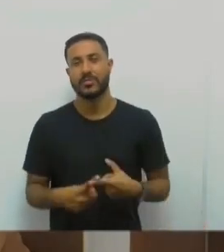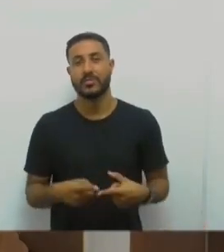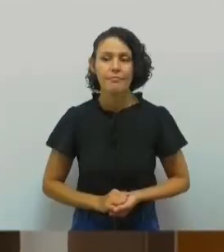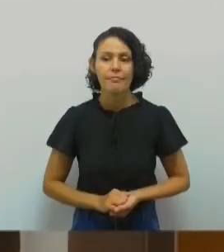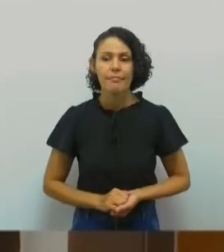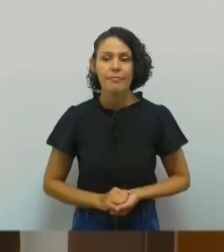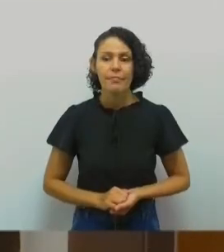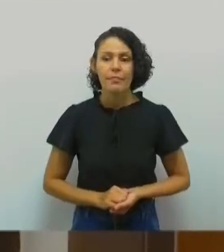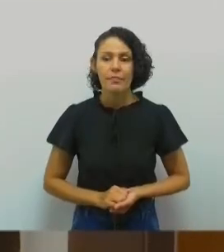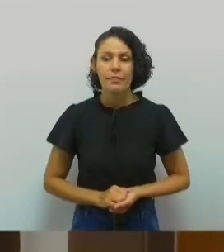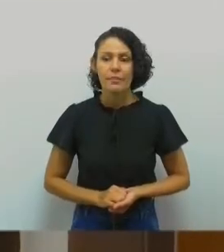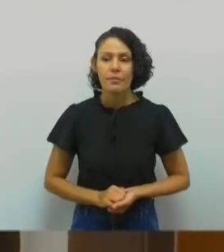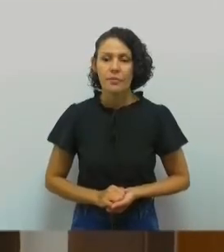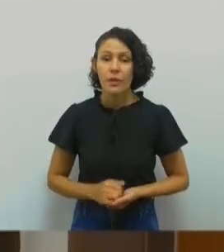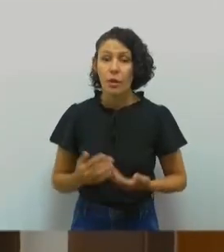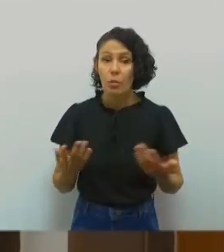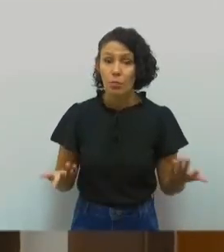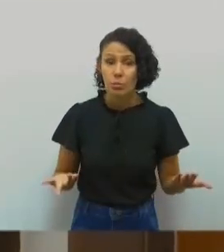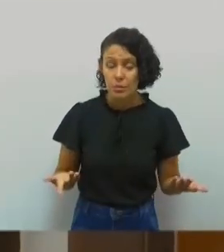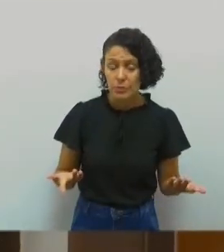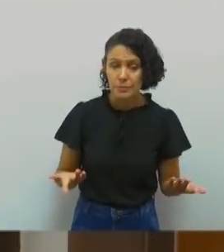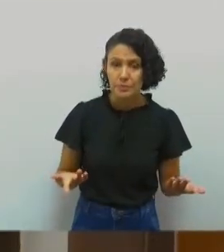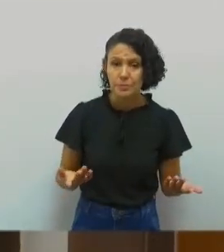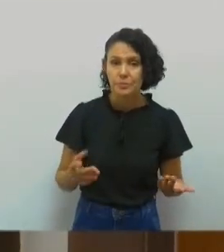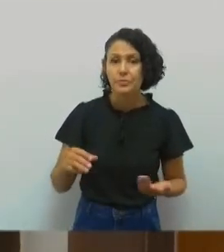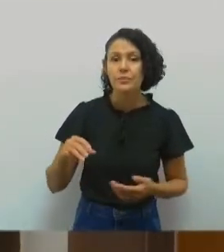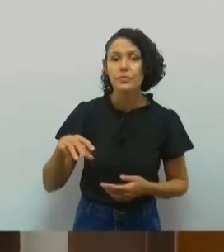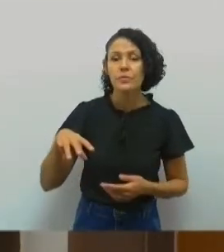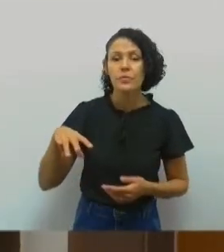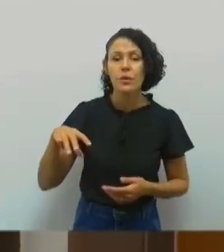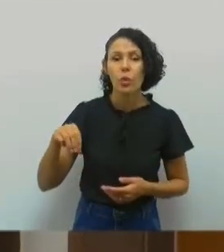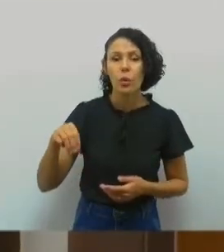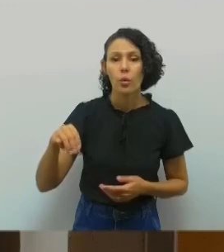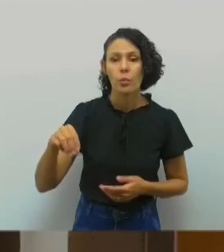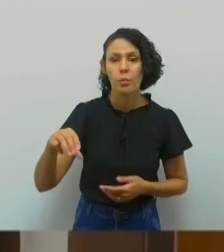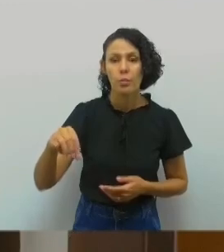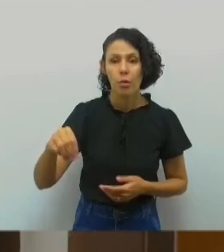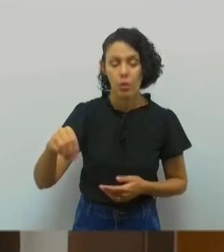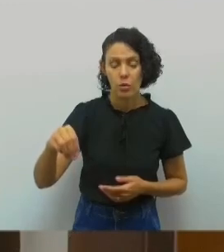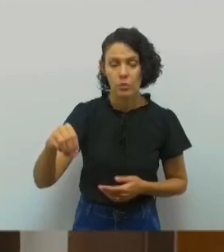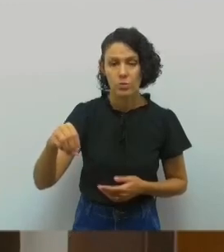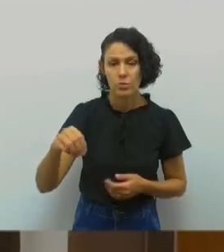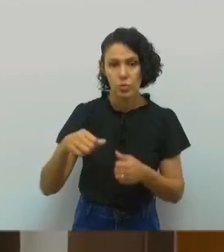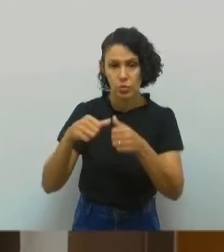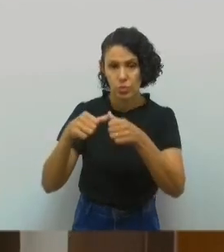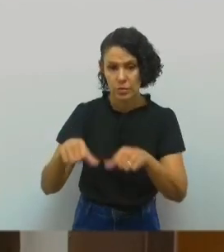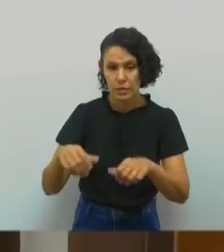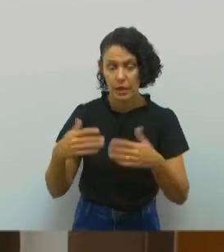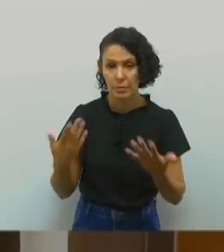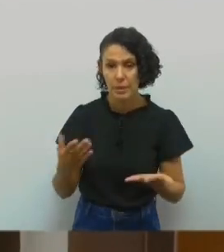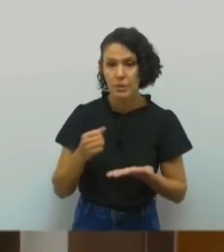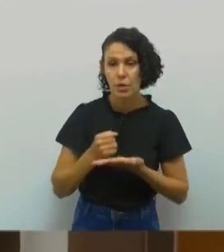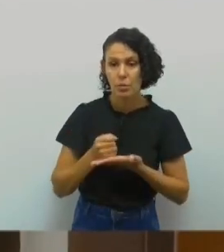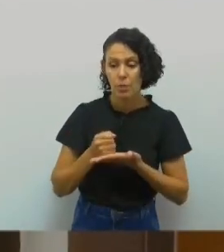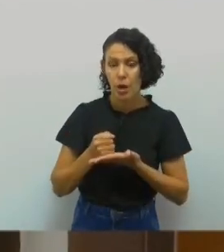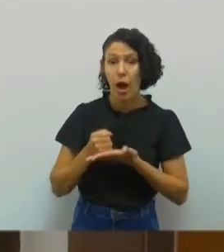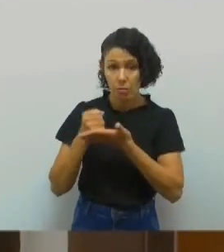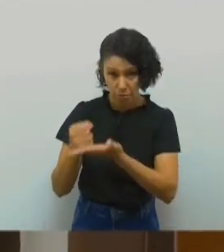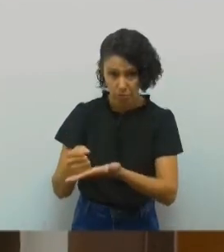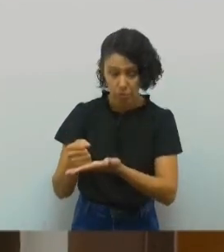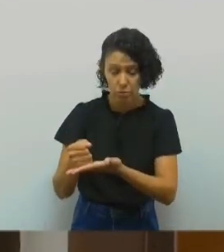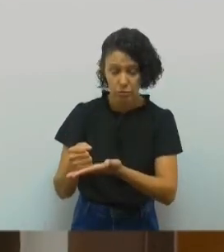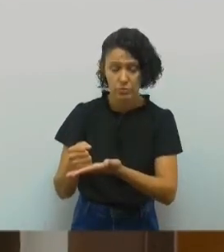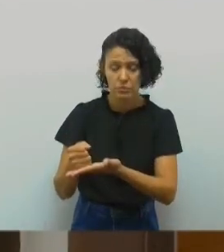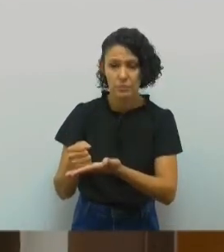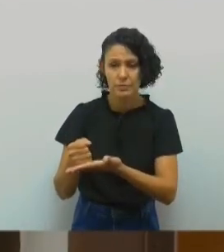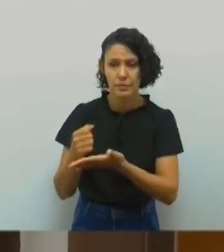Moradores outros vereadores se manifestaram em relação à proposta mas fica aqui o nosso apoio Jorge eh o seu